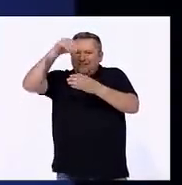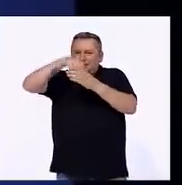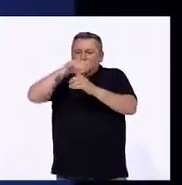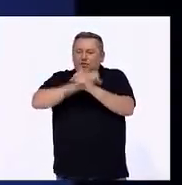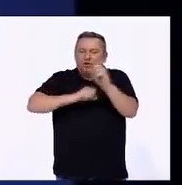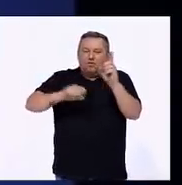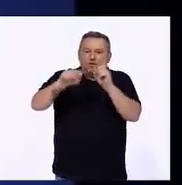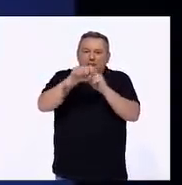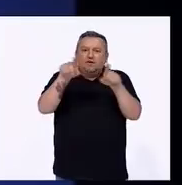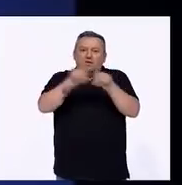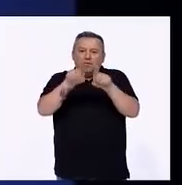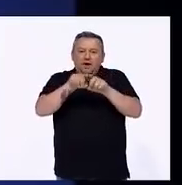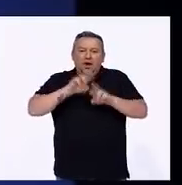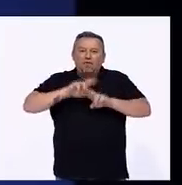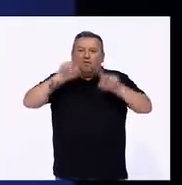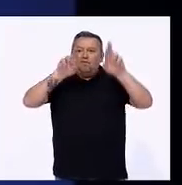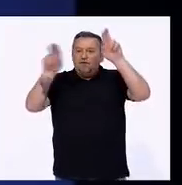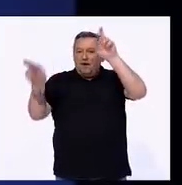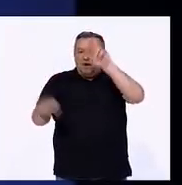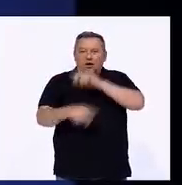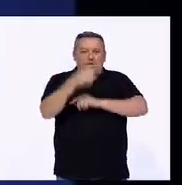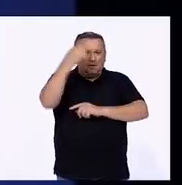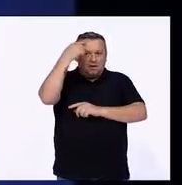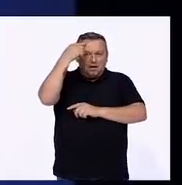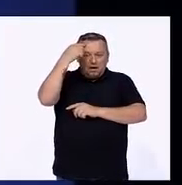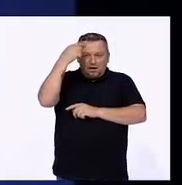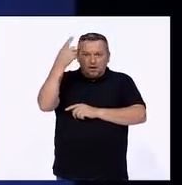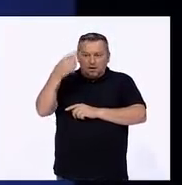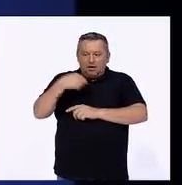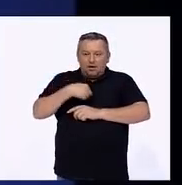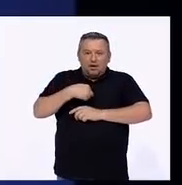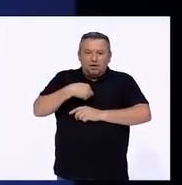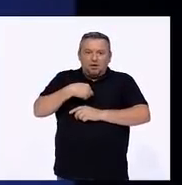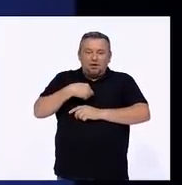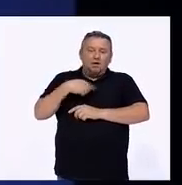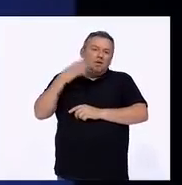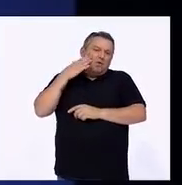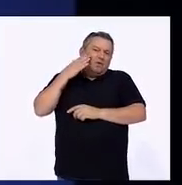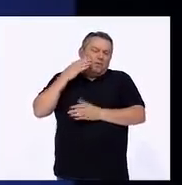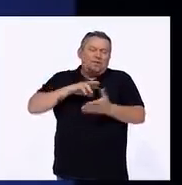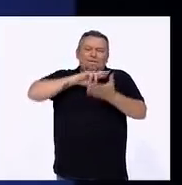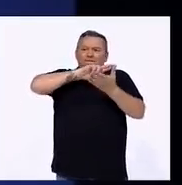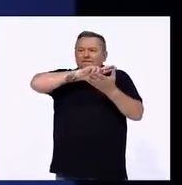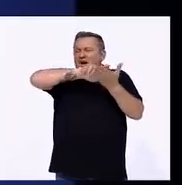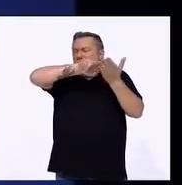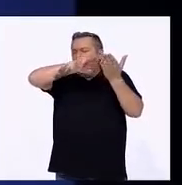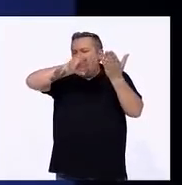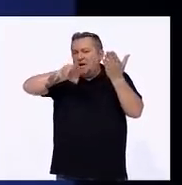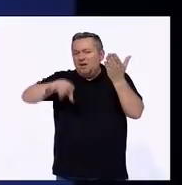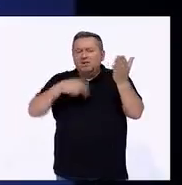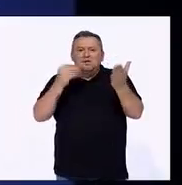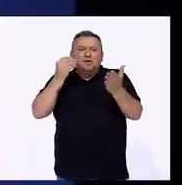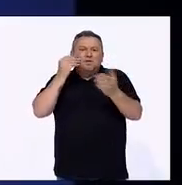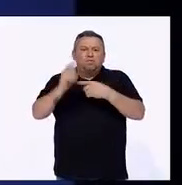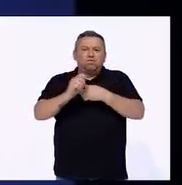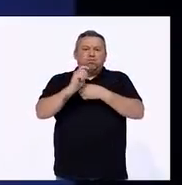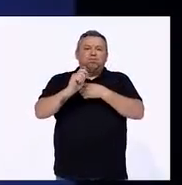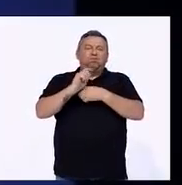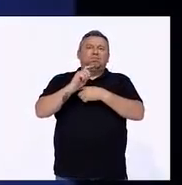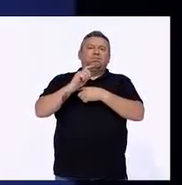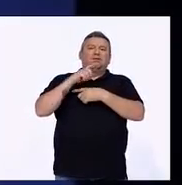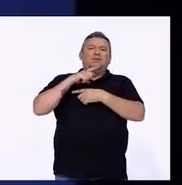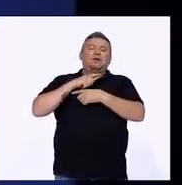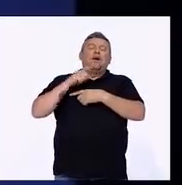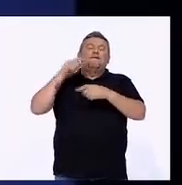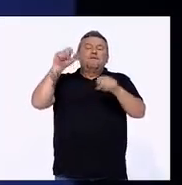que não respeita diferenças de ideia, que trata todo mundo como inimigo, eu sofri várias várias já, tentativas de violência